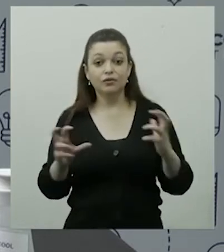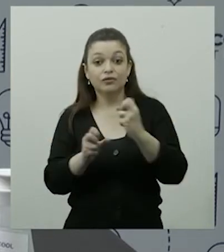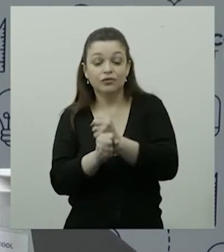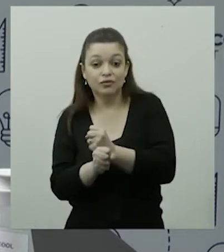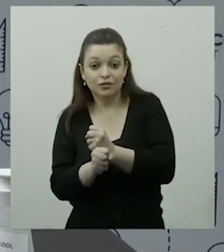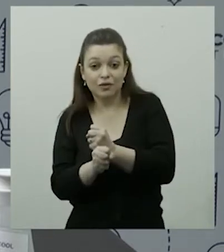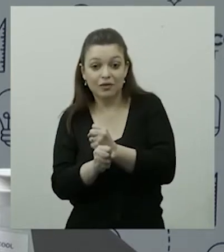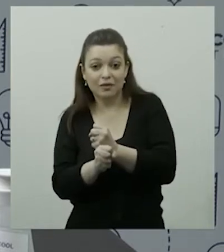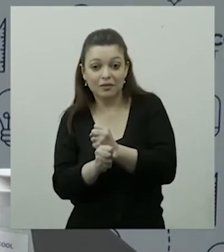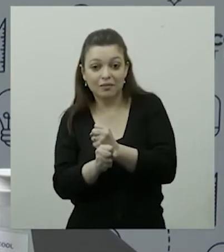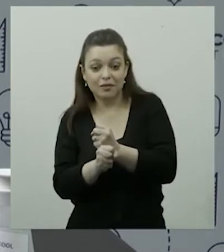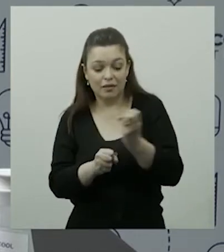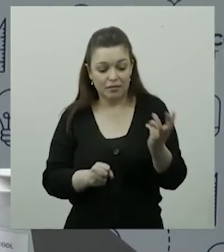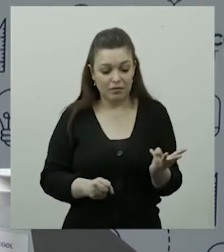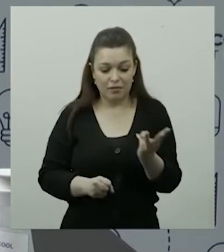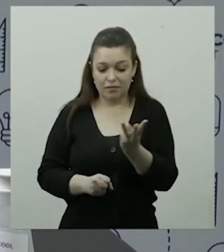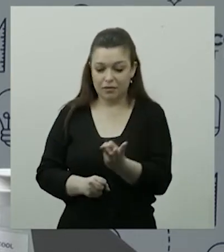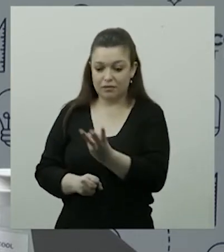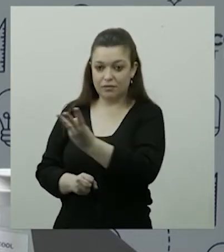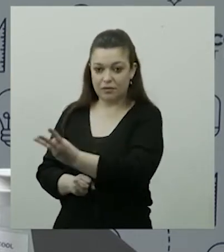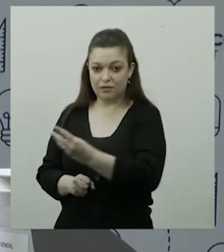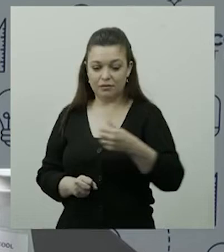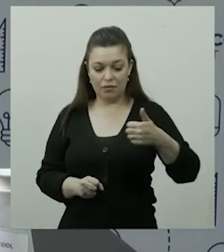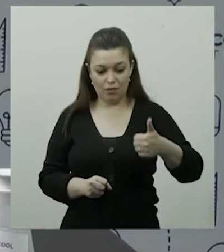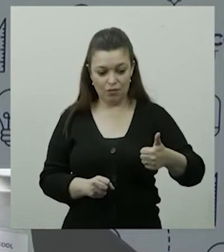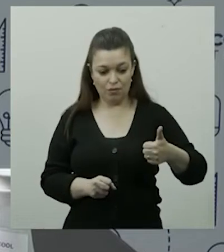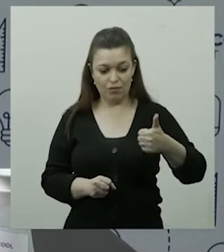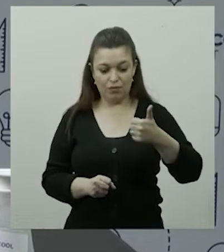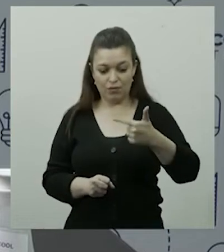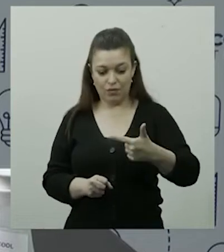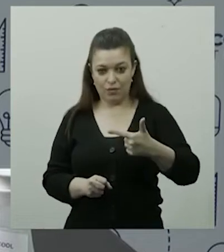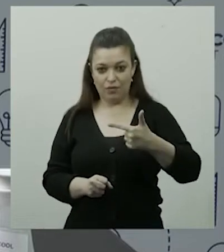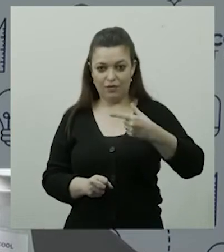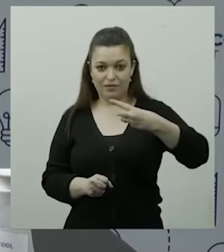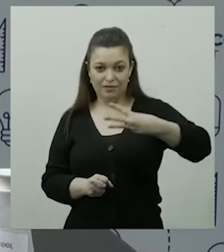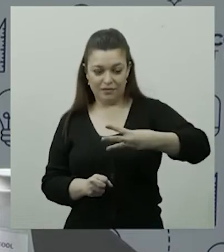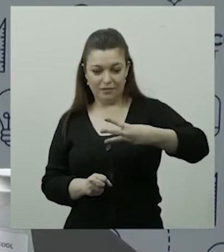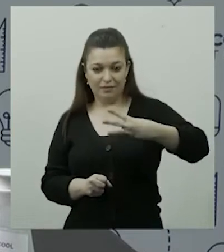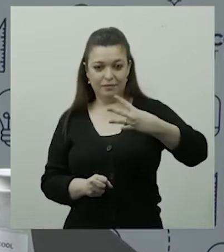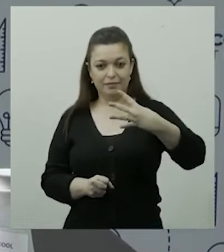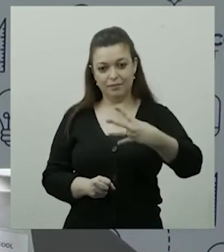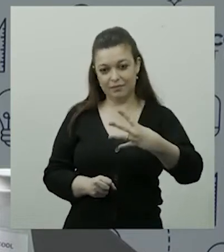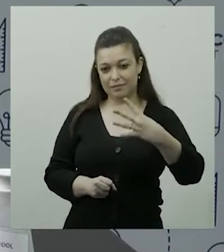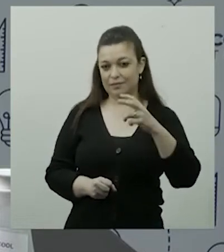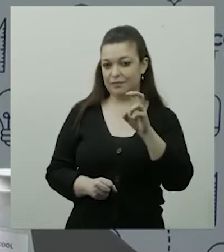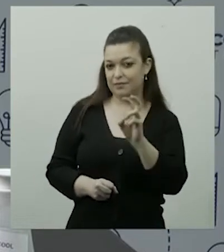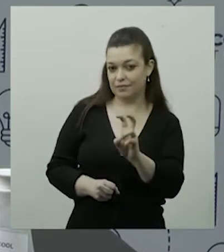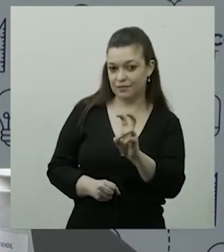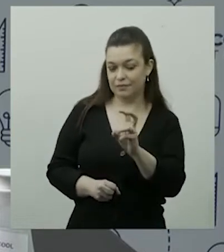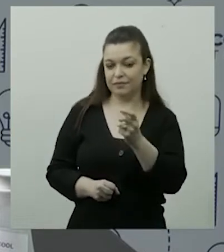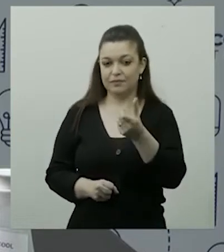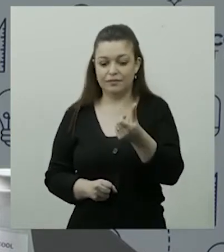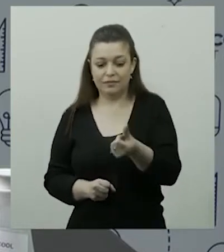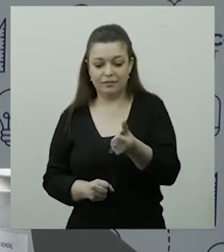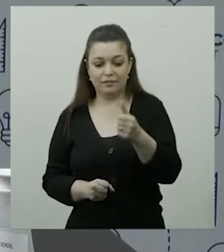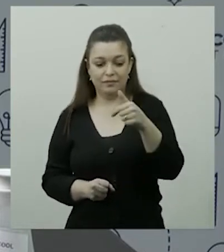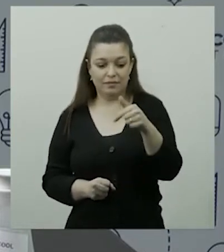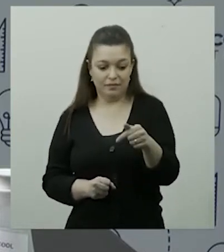é? 1, 2, 3, 4, 5,